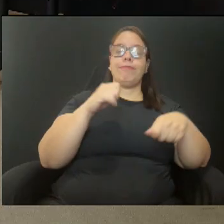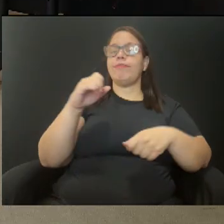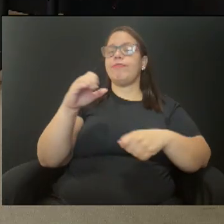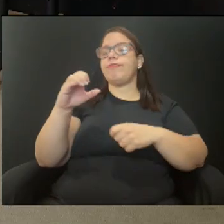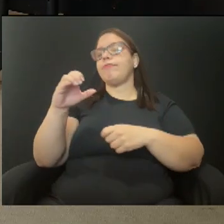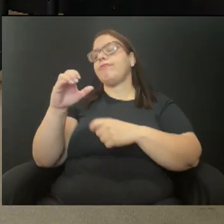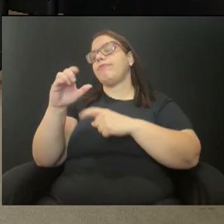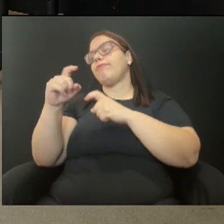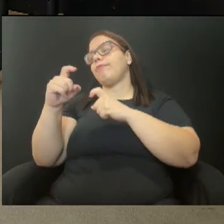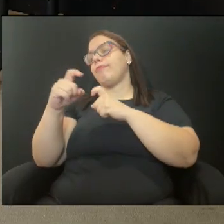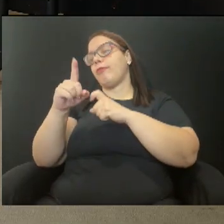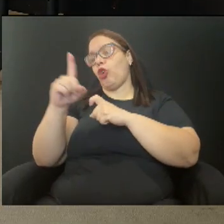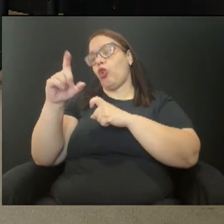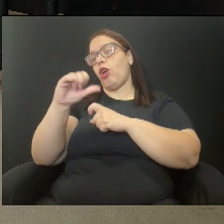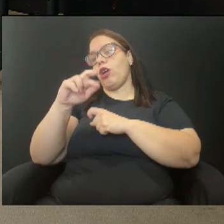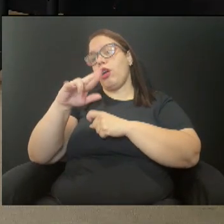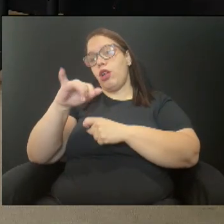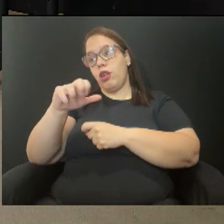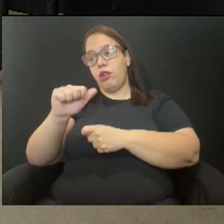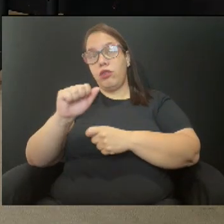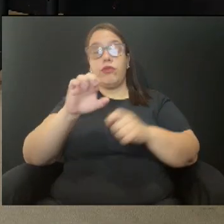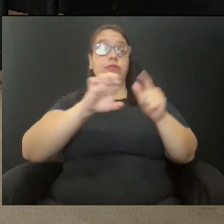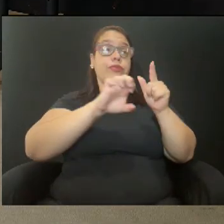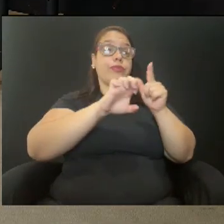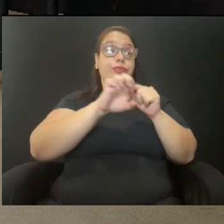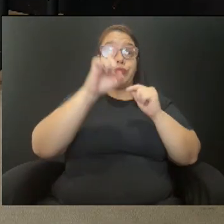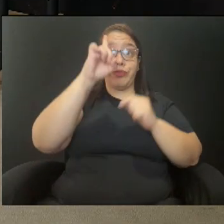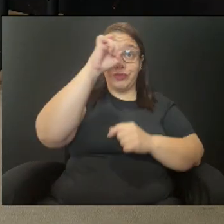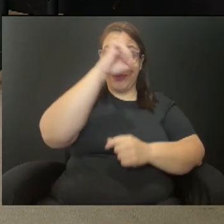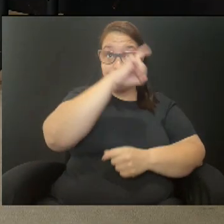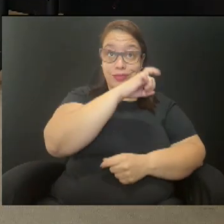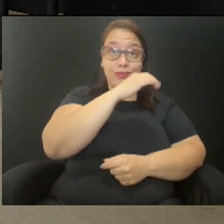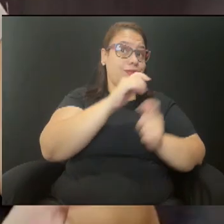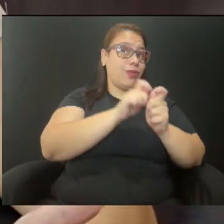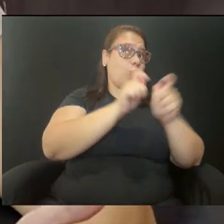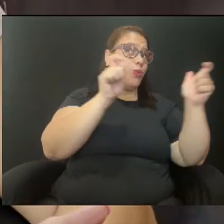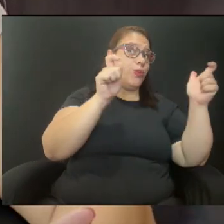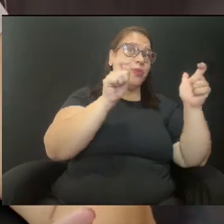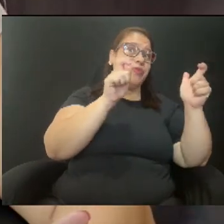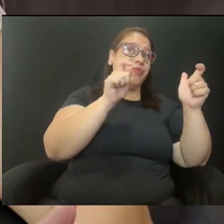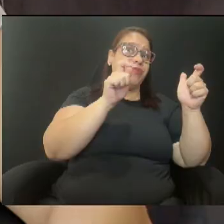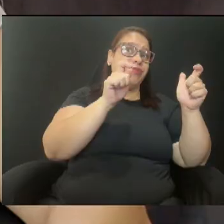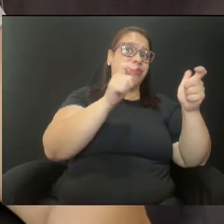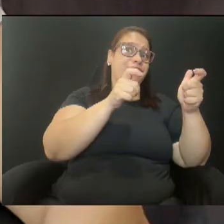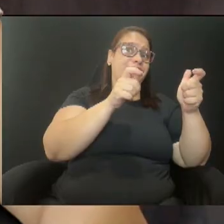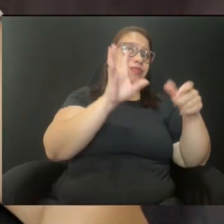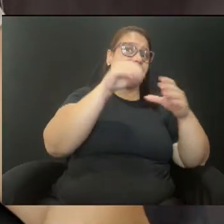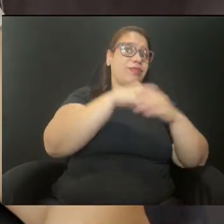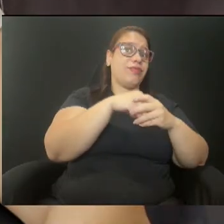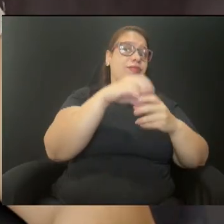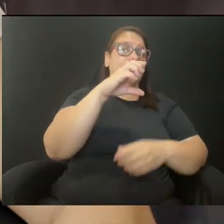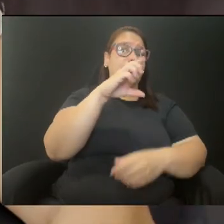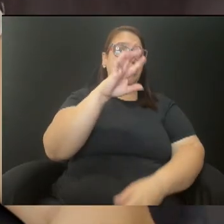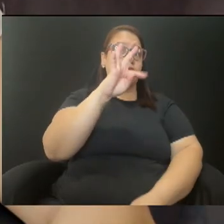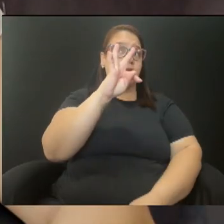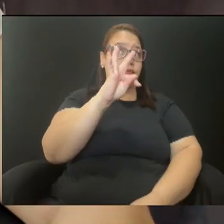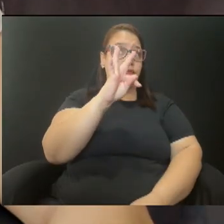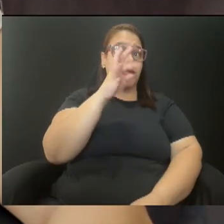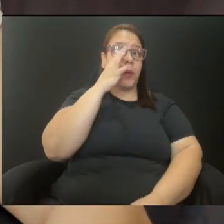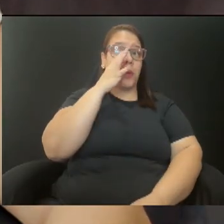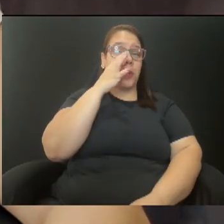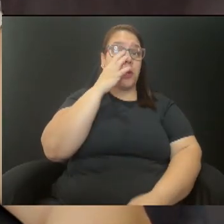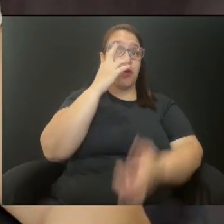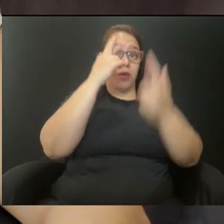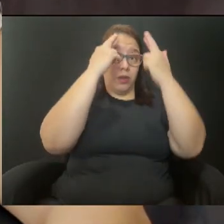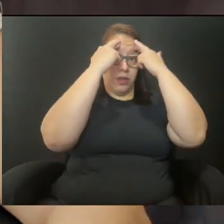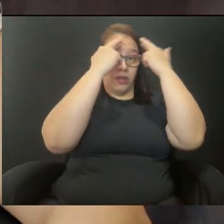certeza. Empreender é um desafio, né? Muito maior até do que estar numa CLT. Só que isso exige responsabilidade. E o